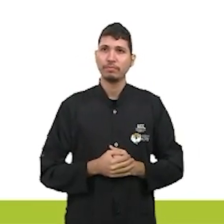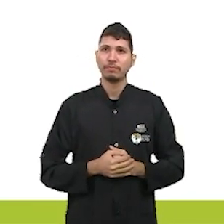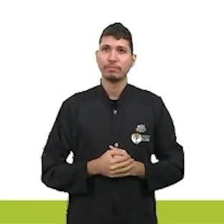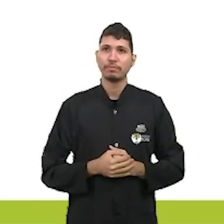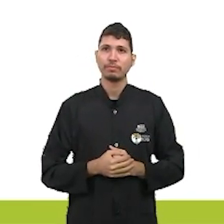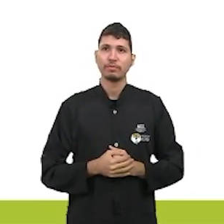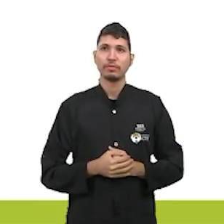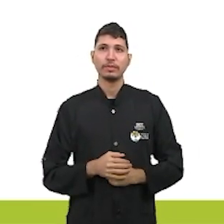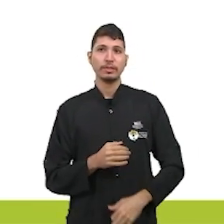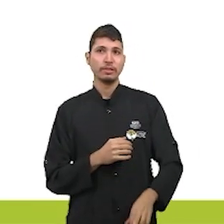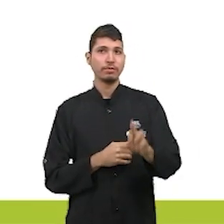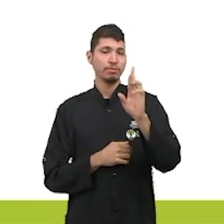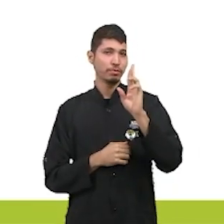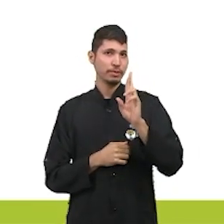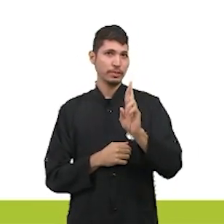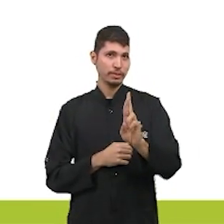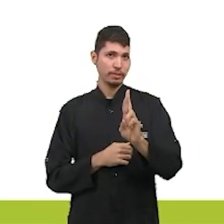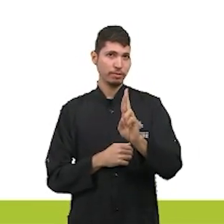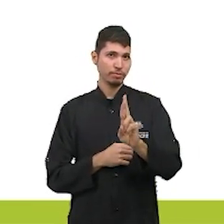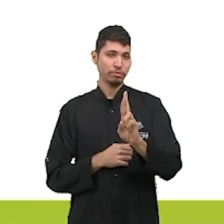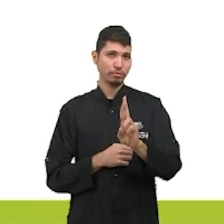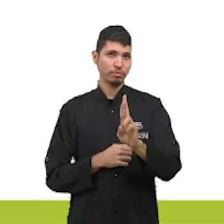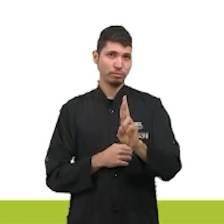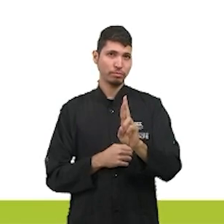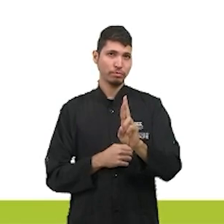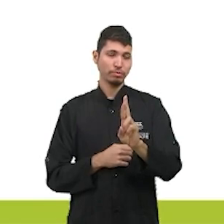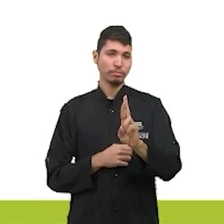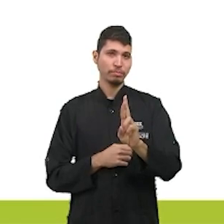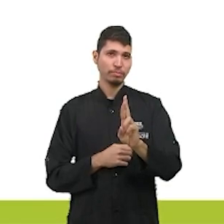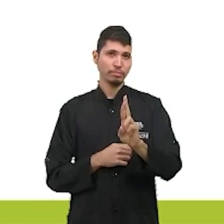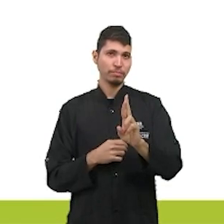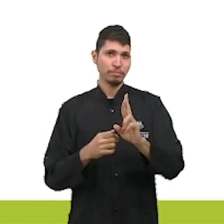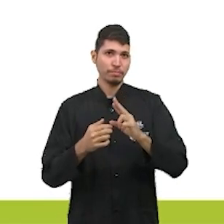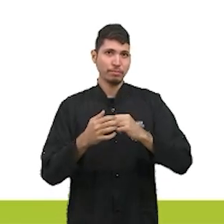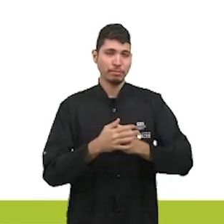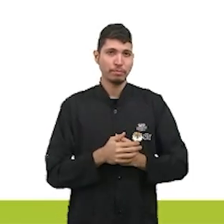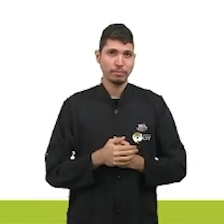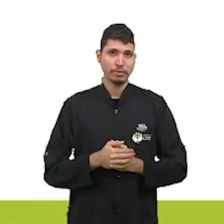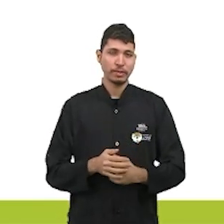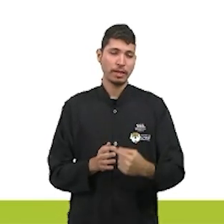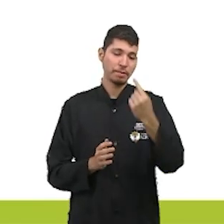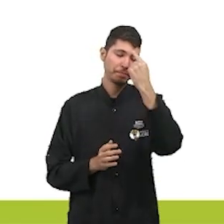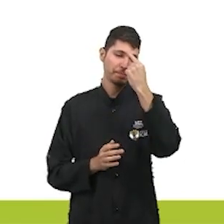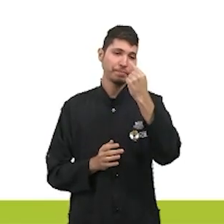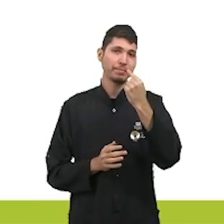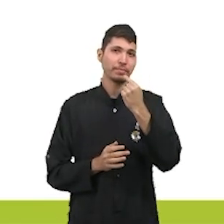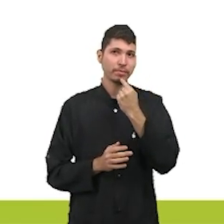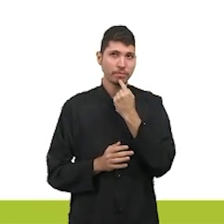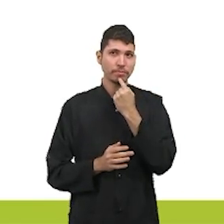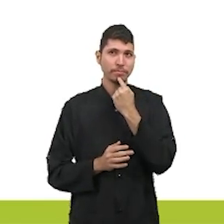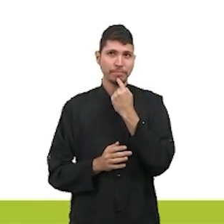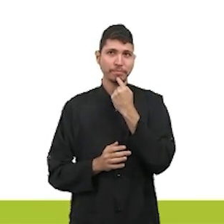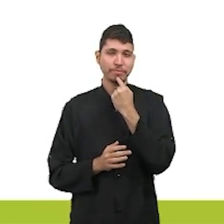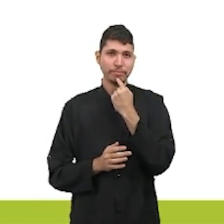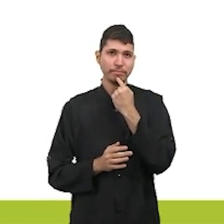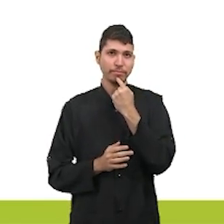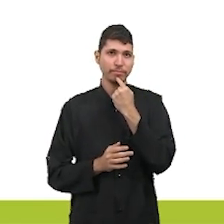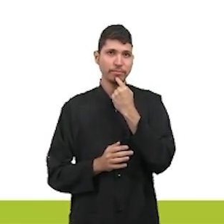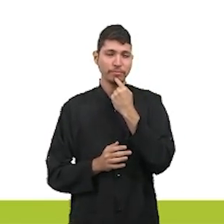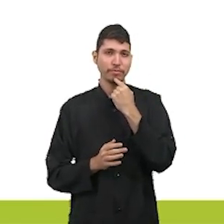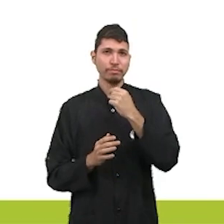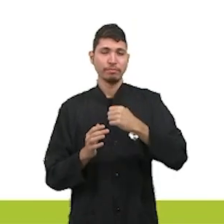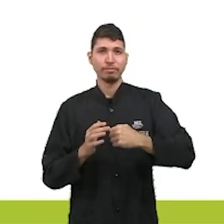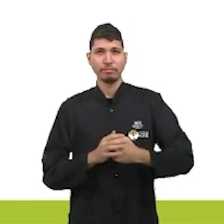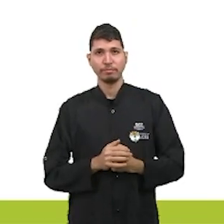eletrônico, o resistor, de resistência R, que no caso ali no símbolo, né, da nossa